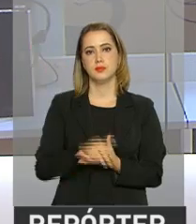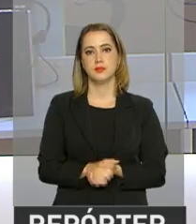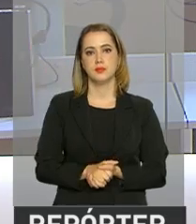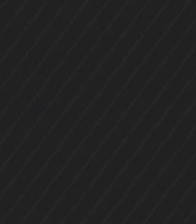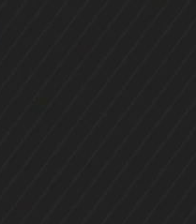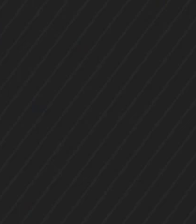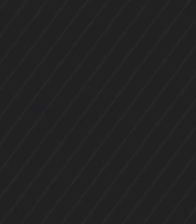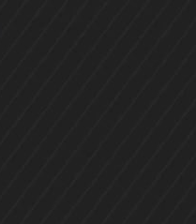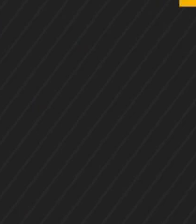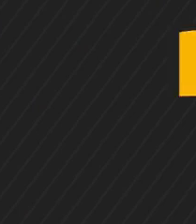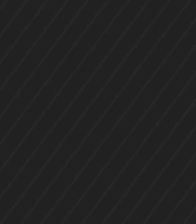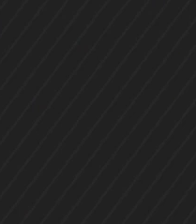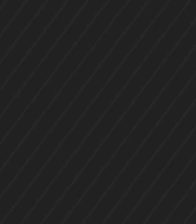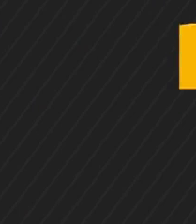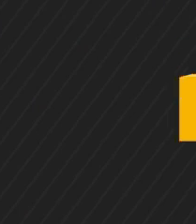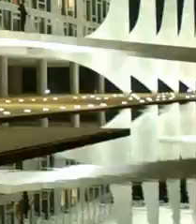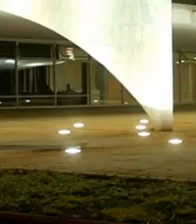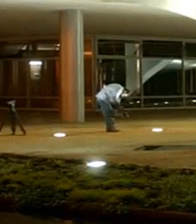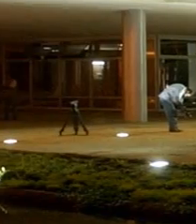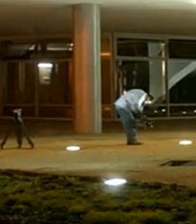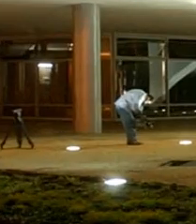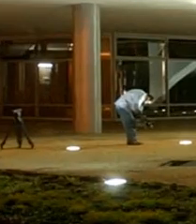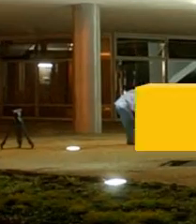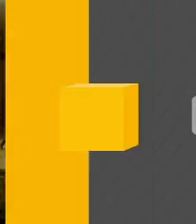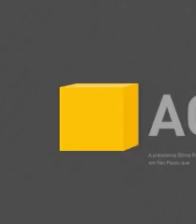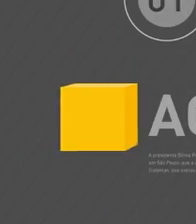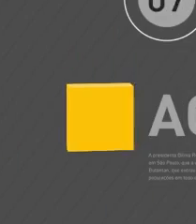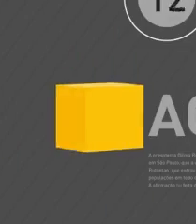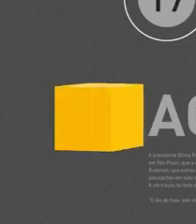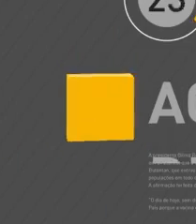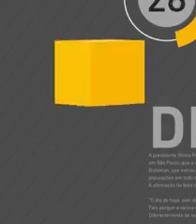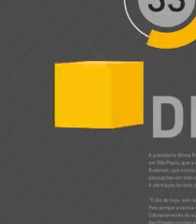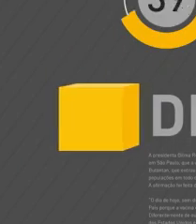Federal so